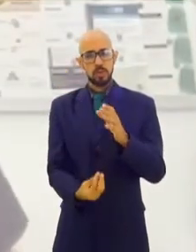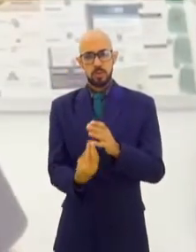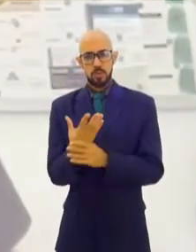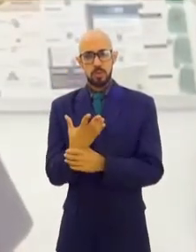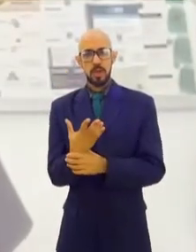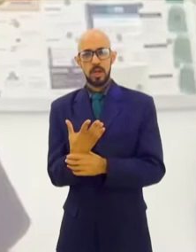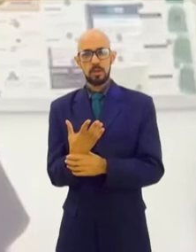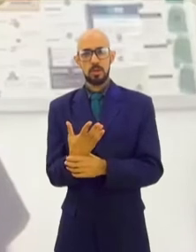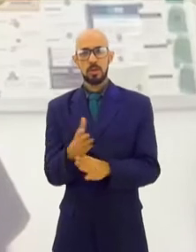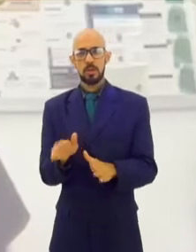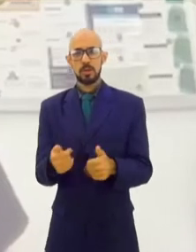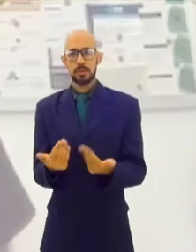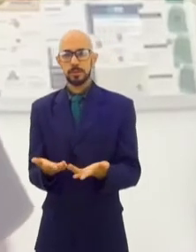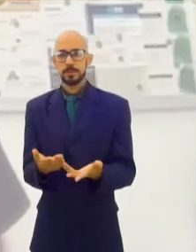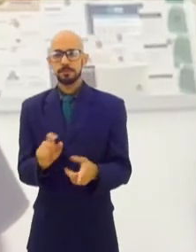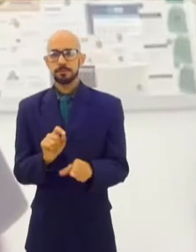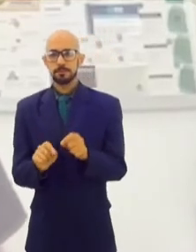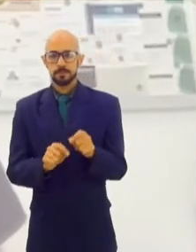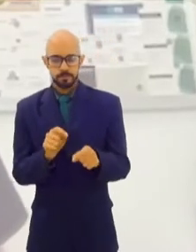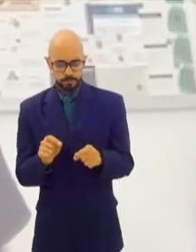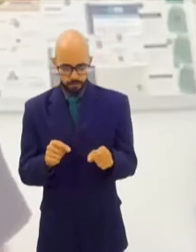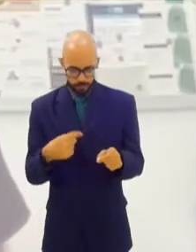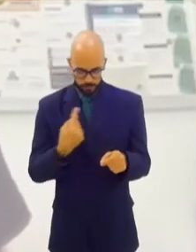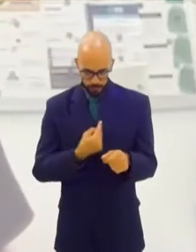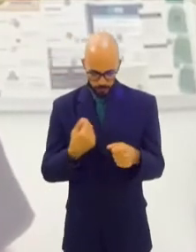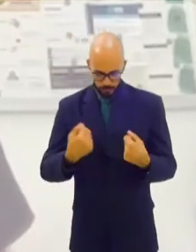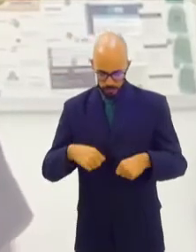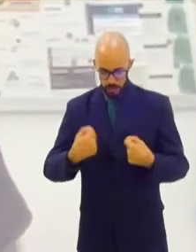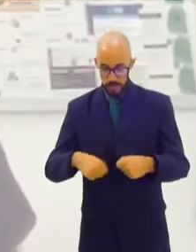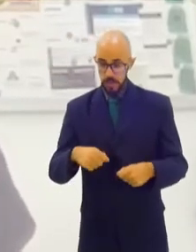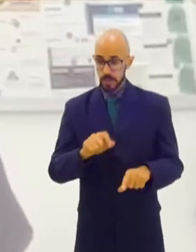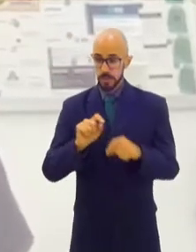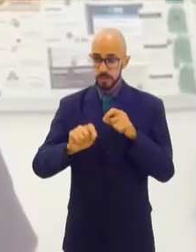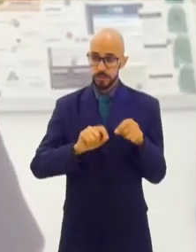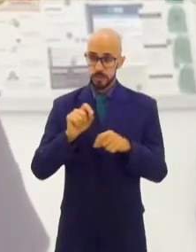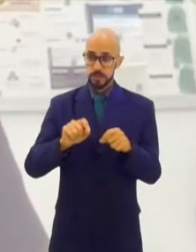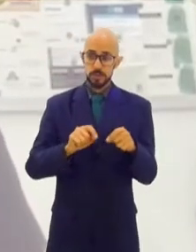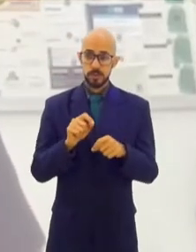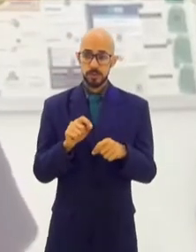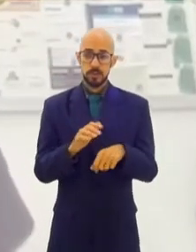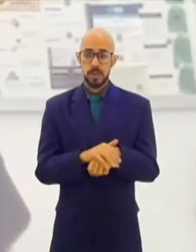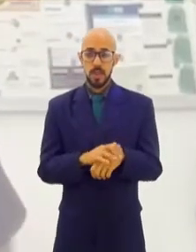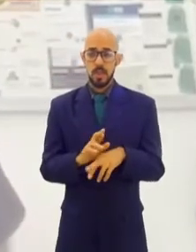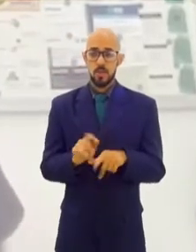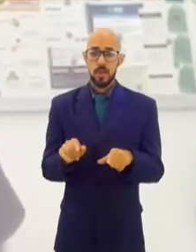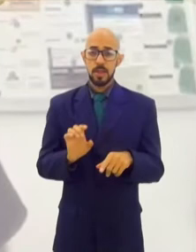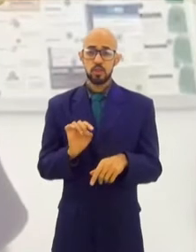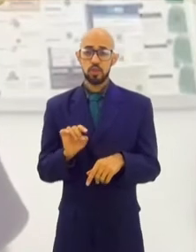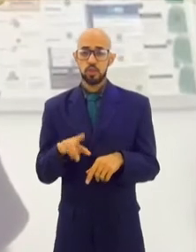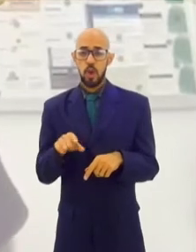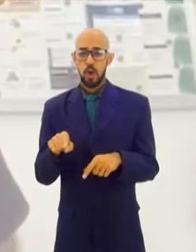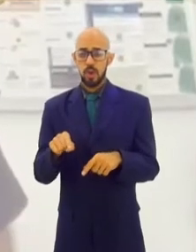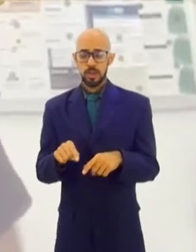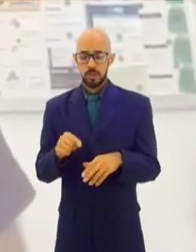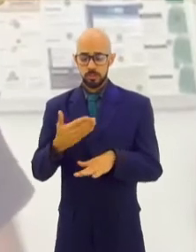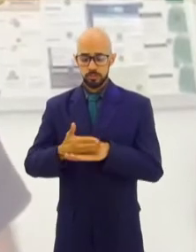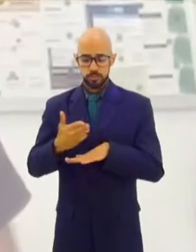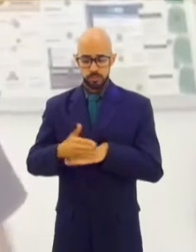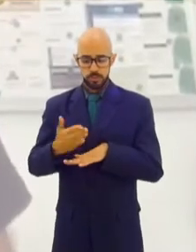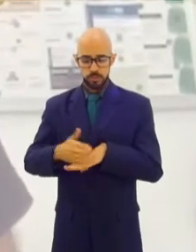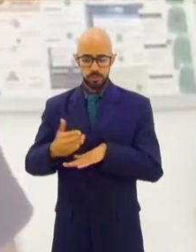muito conteúdo sendo sendo produzido então é a gente precisa como você me falou é